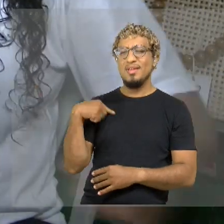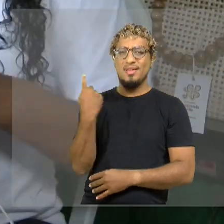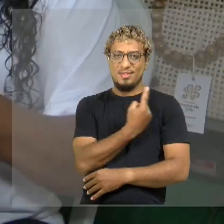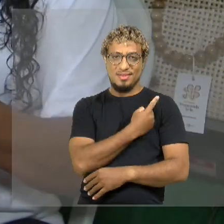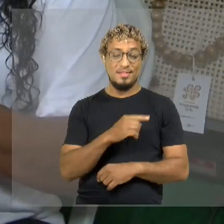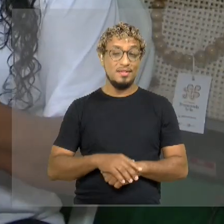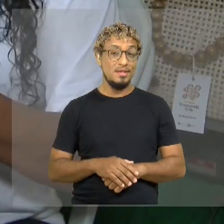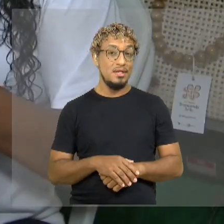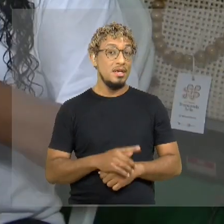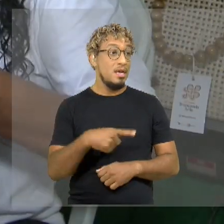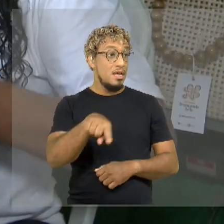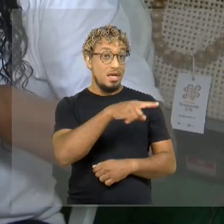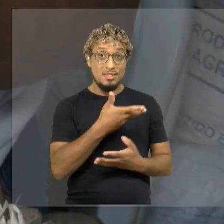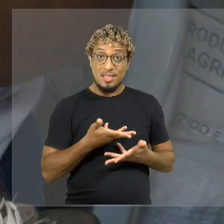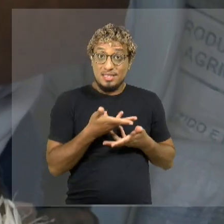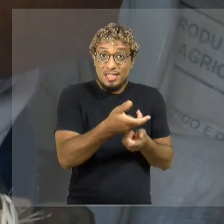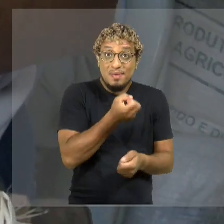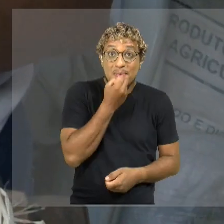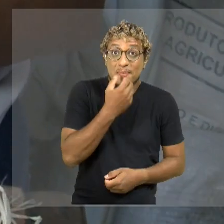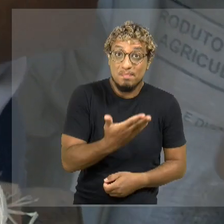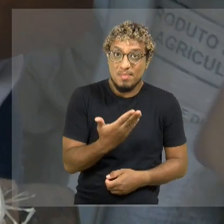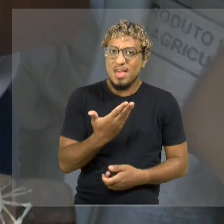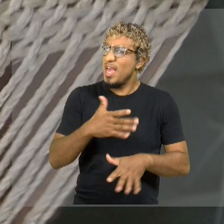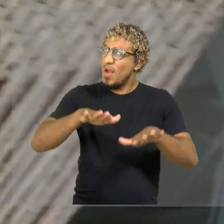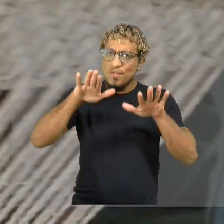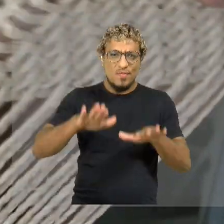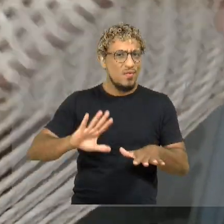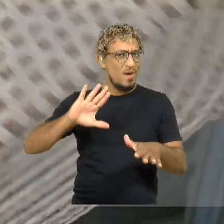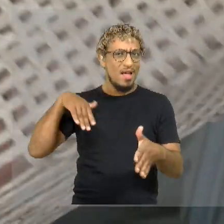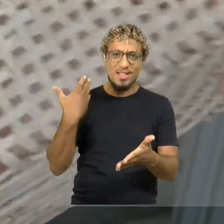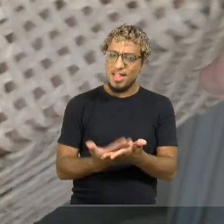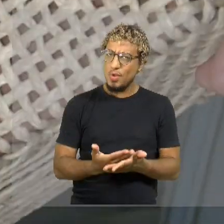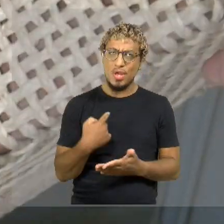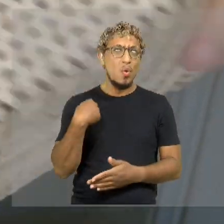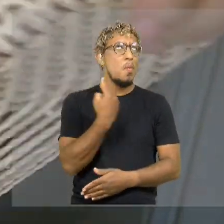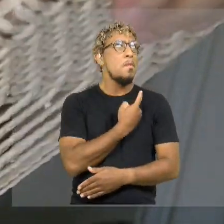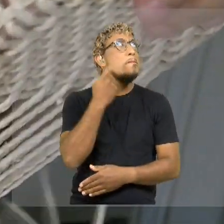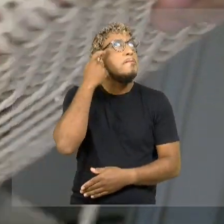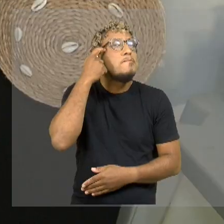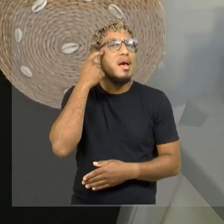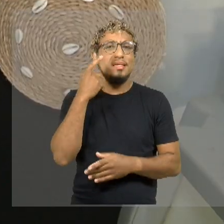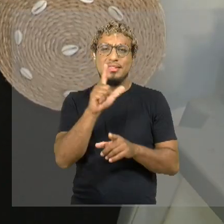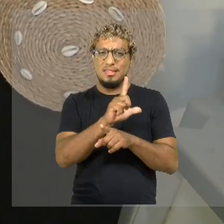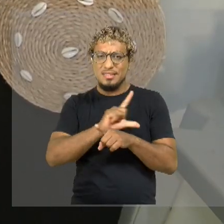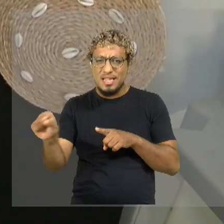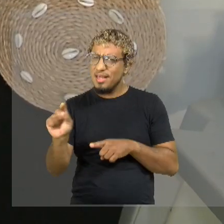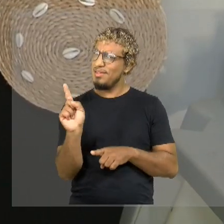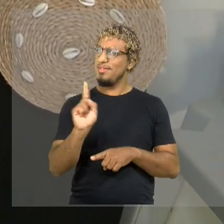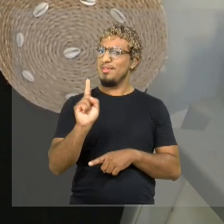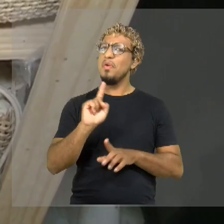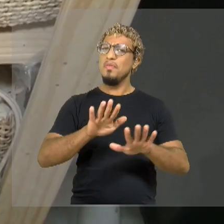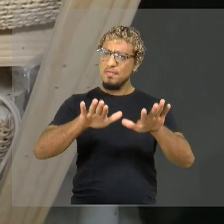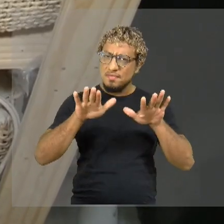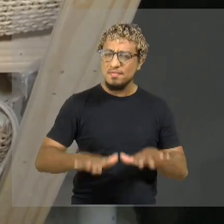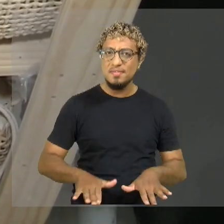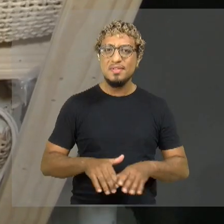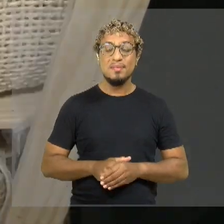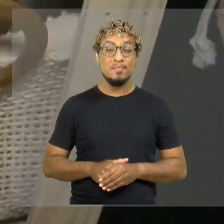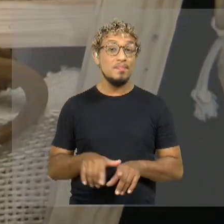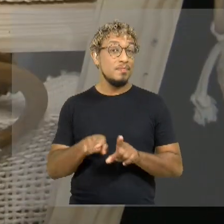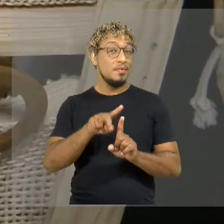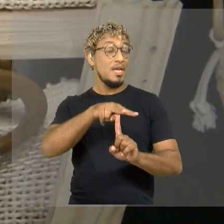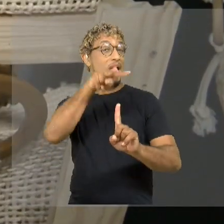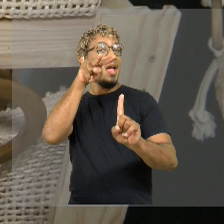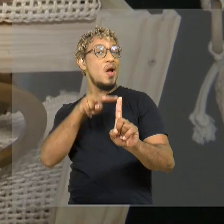até hoje e não pretendo sair. Valorizar a potência e a criatividade das mulheres é também reconhecer o seu papel